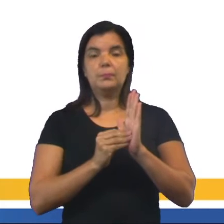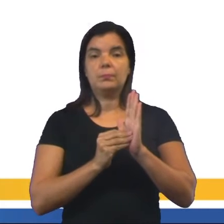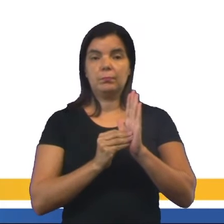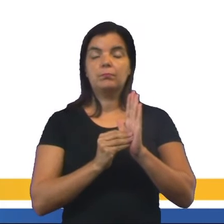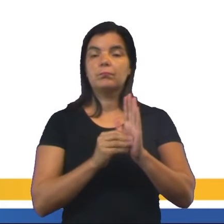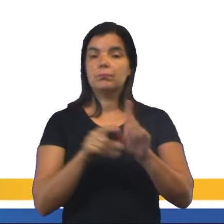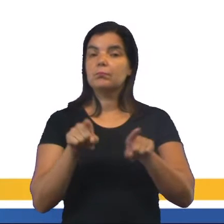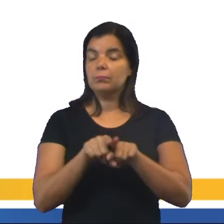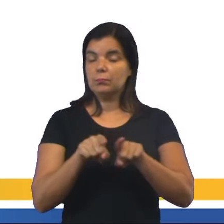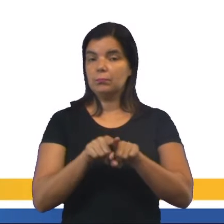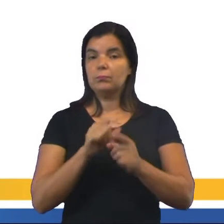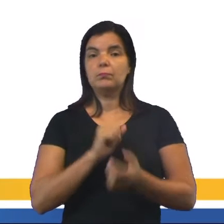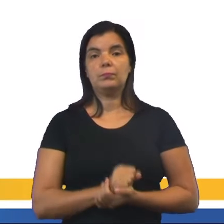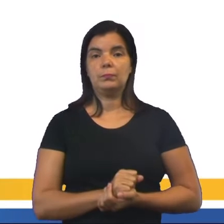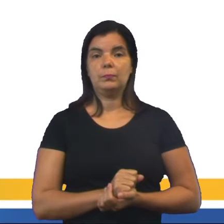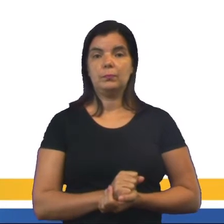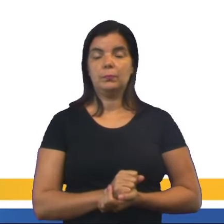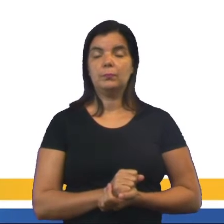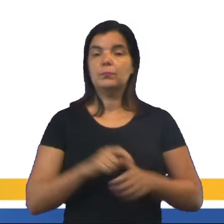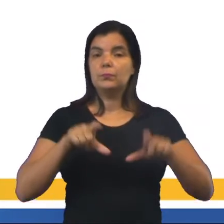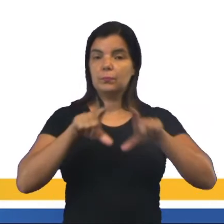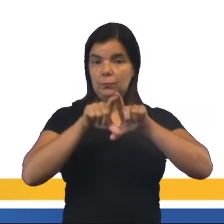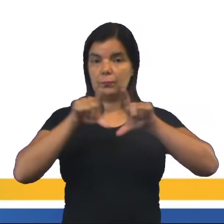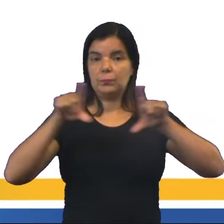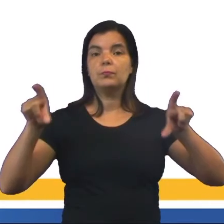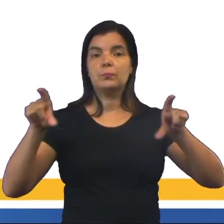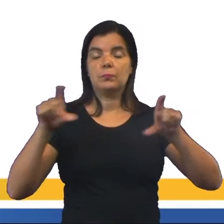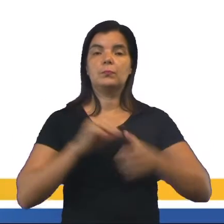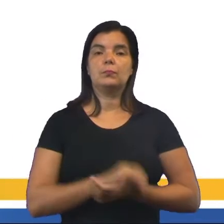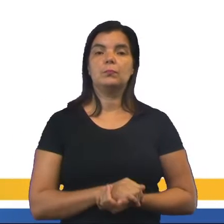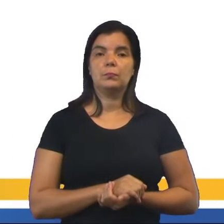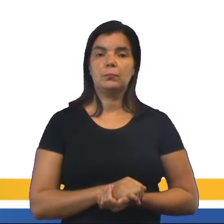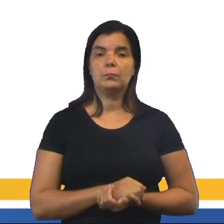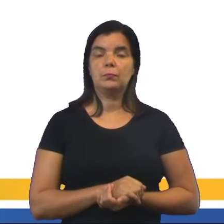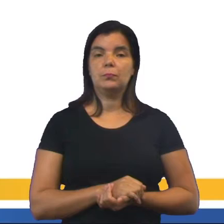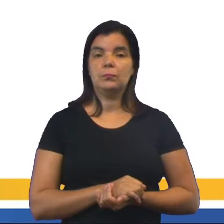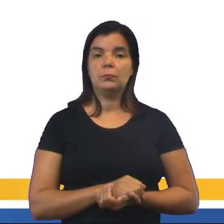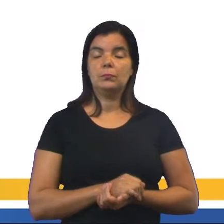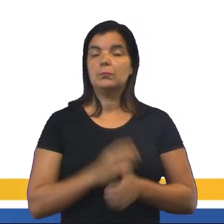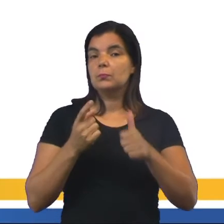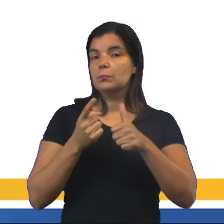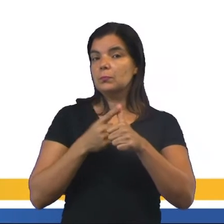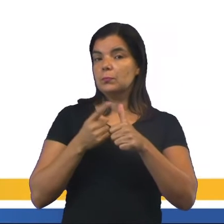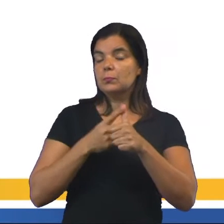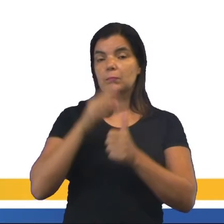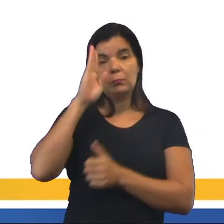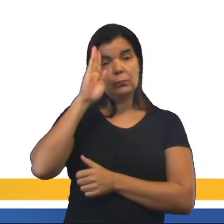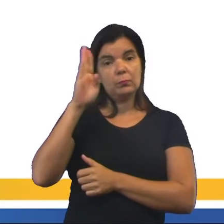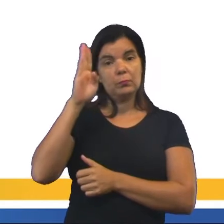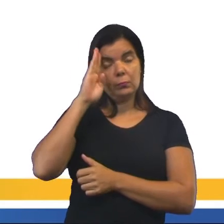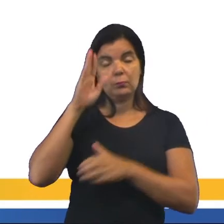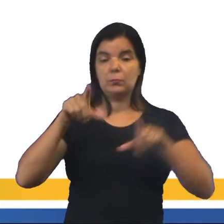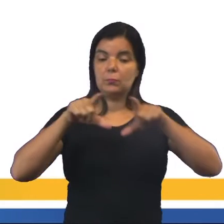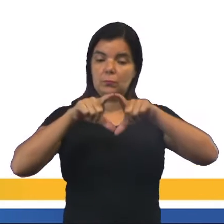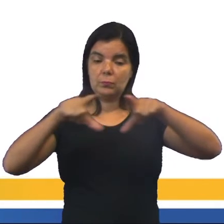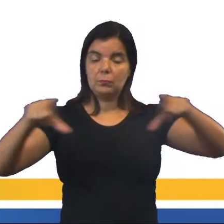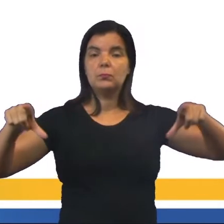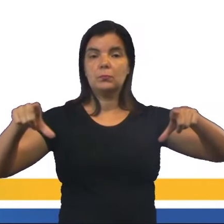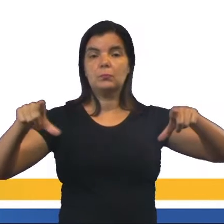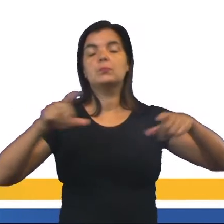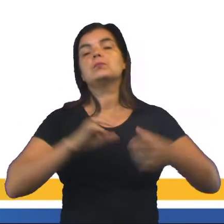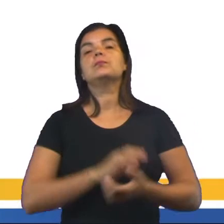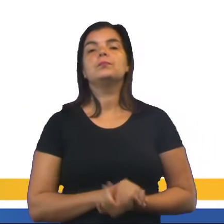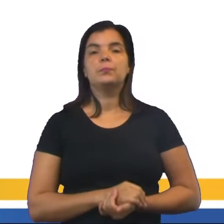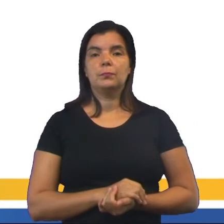selecionada por você no sentido horizontal. E insira o principal, é a folha deitada, gente,